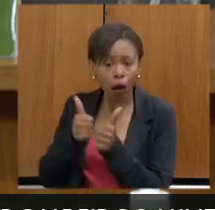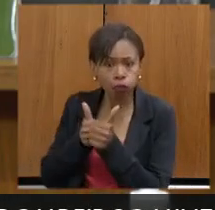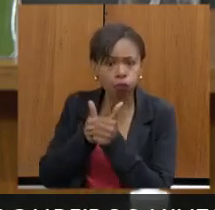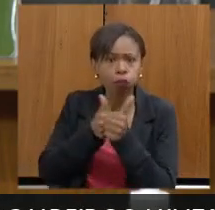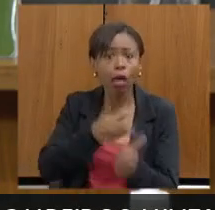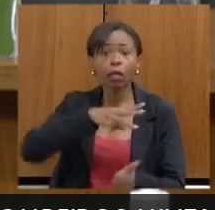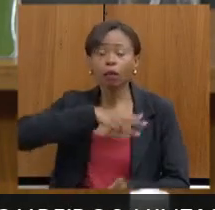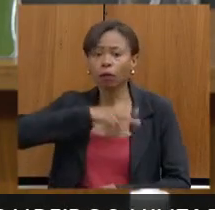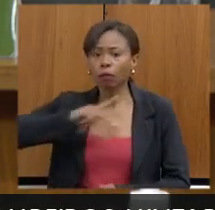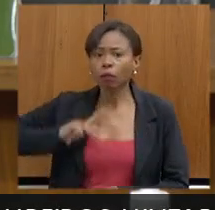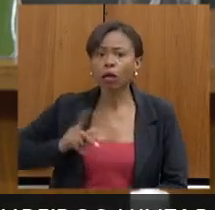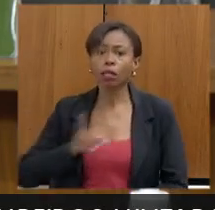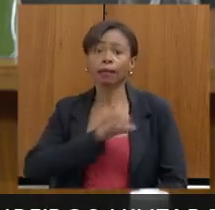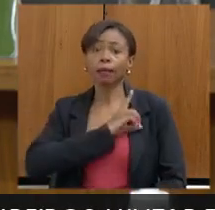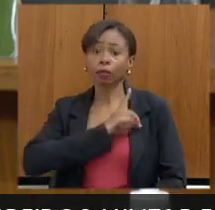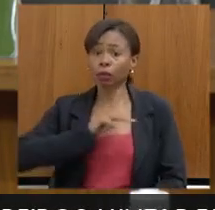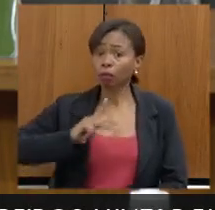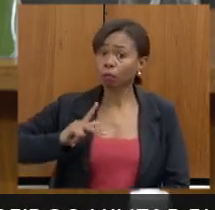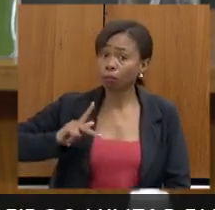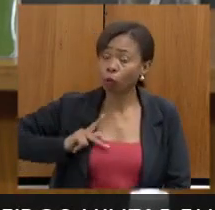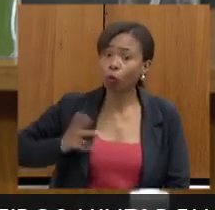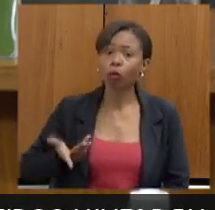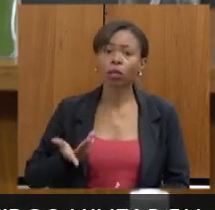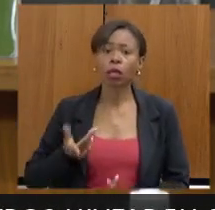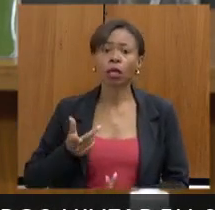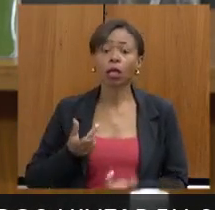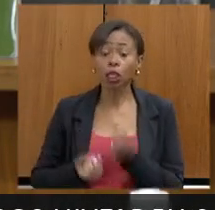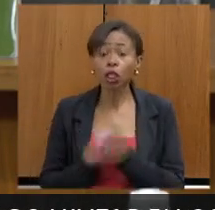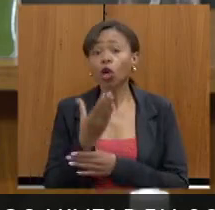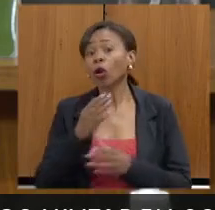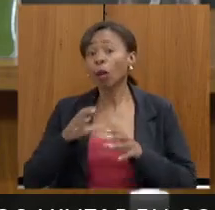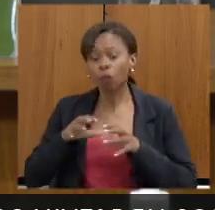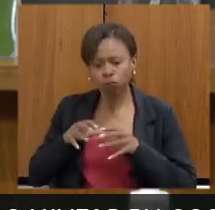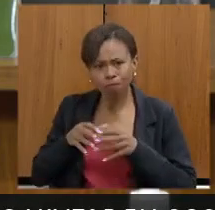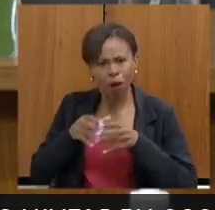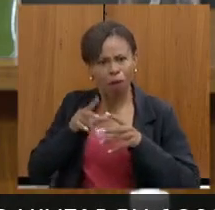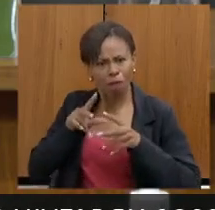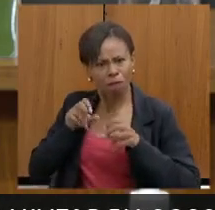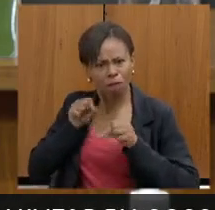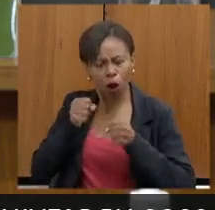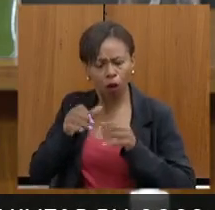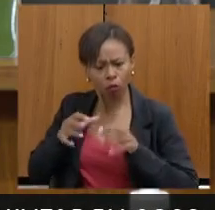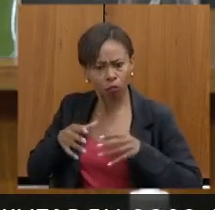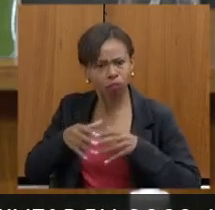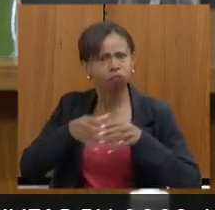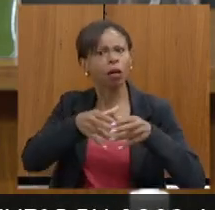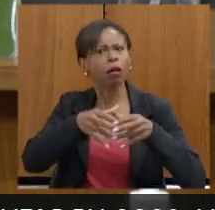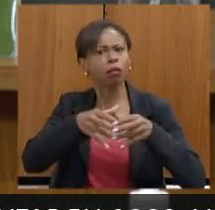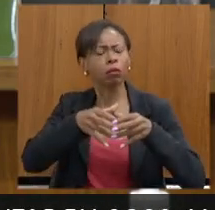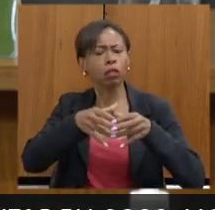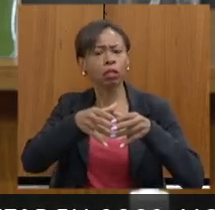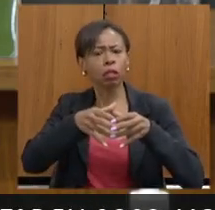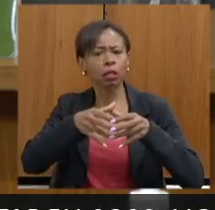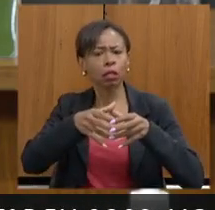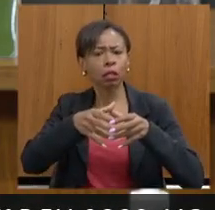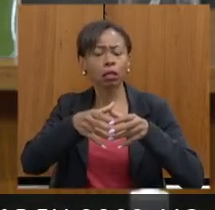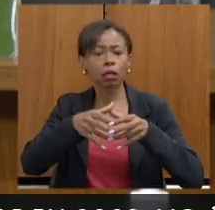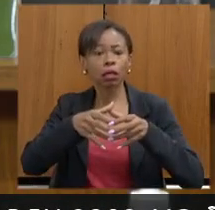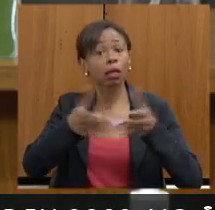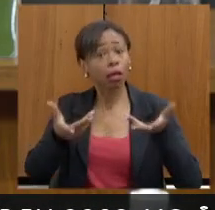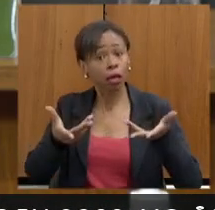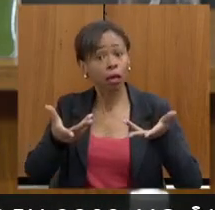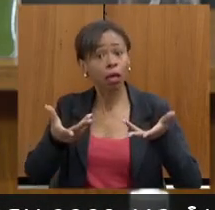Defensoria Pública então foi feita uma força-tarefa isso não acontece em qualquer lugar Olha a transparência da nossa Polícia